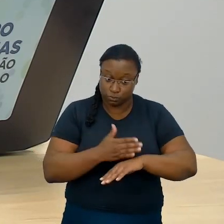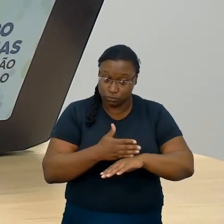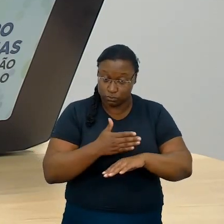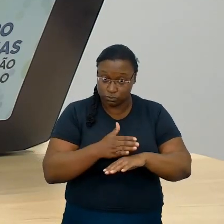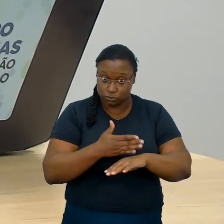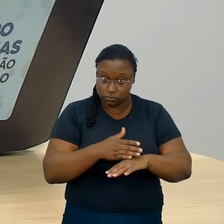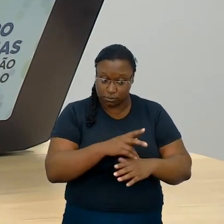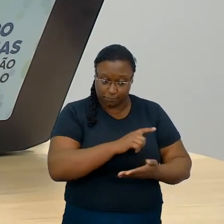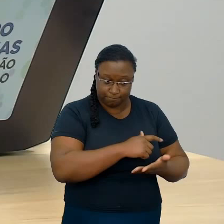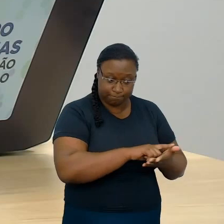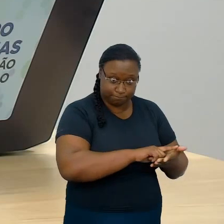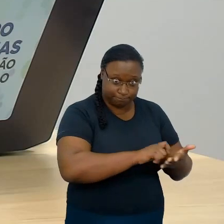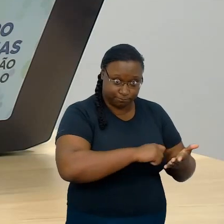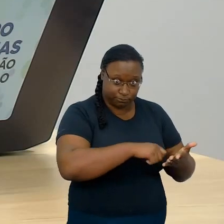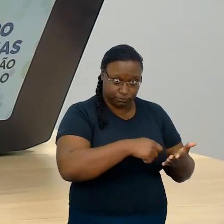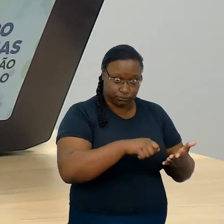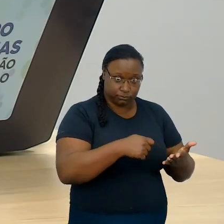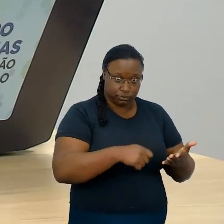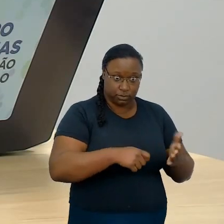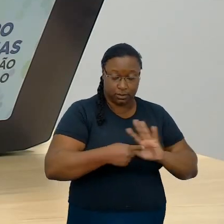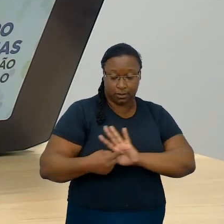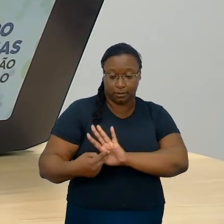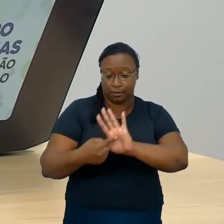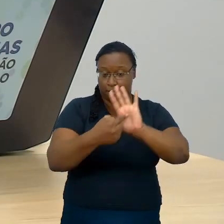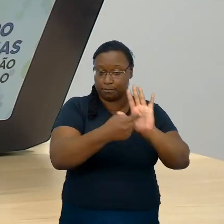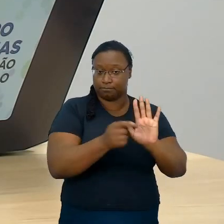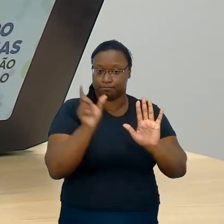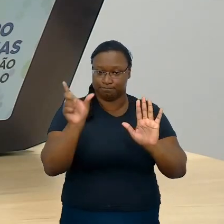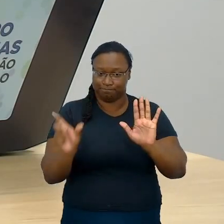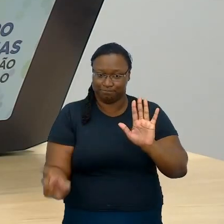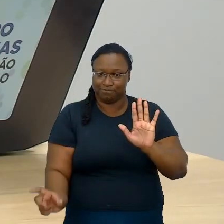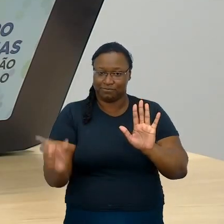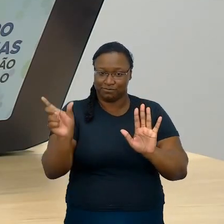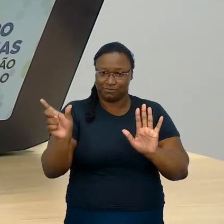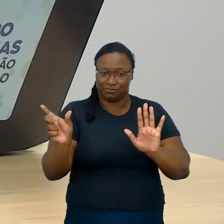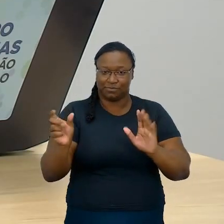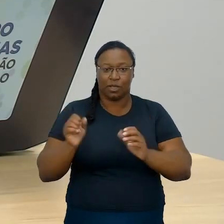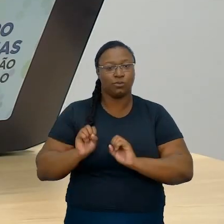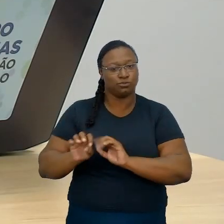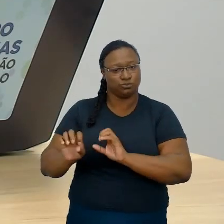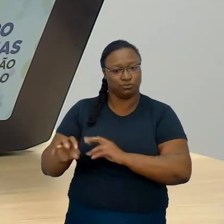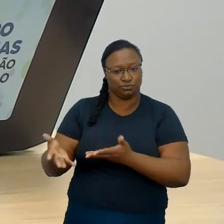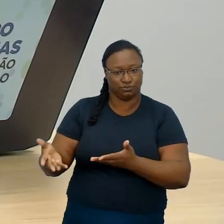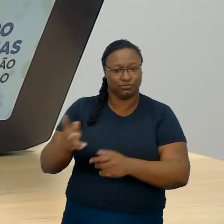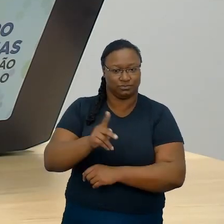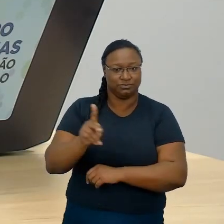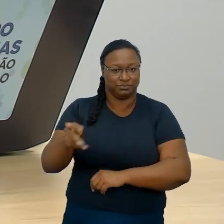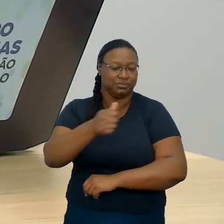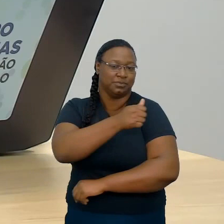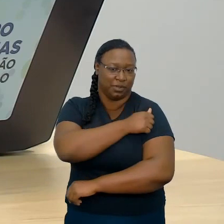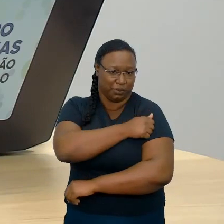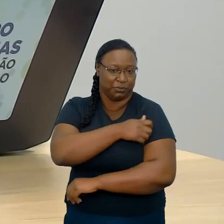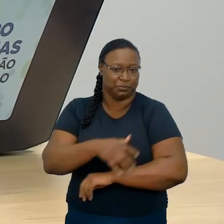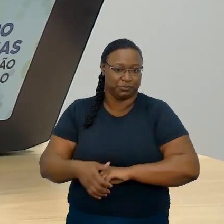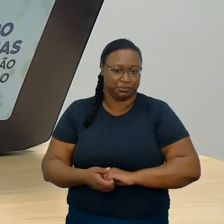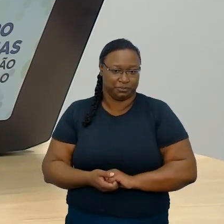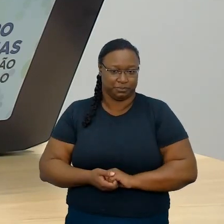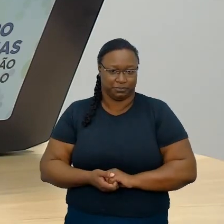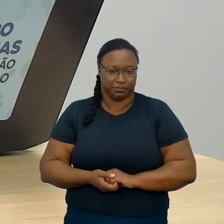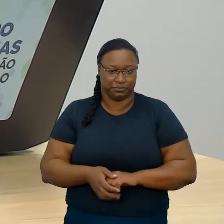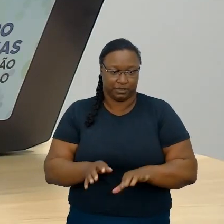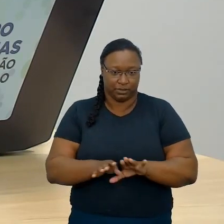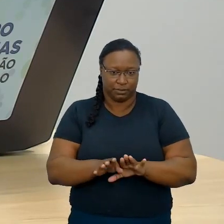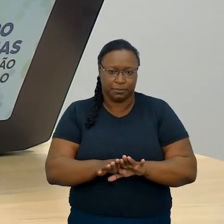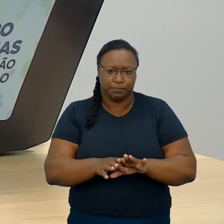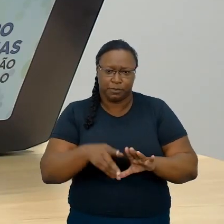gente vira um espelho para os nossos estudantes, né? Agora, Lourdes, fala um pouquinho mais um pouco sobre a metodologia ativa,